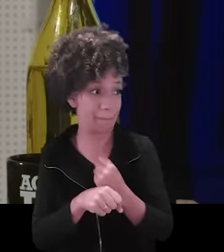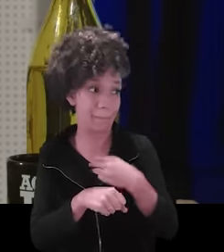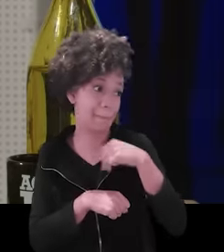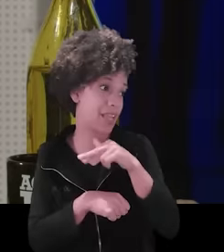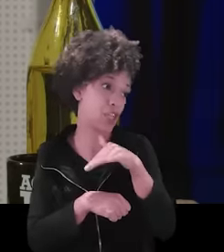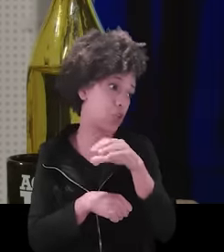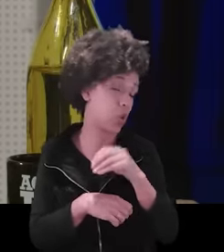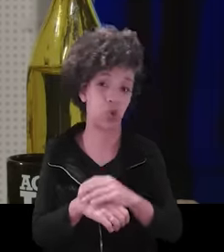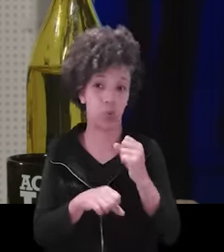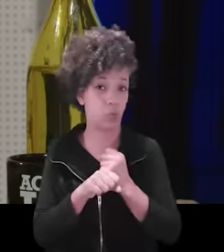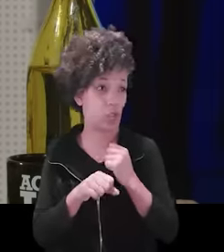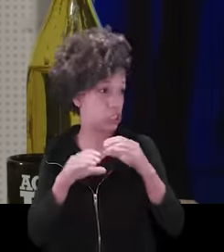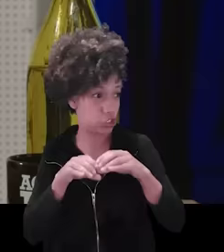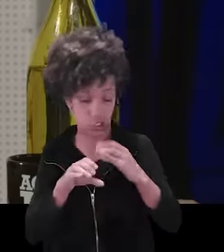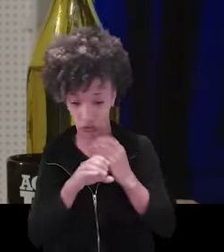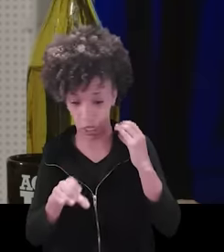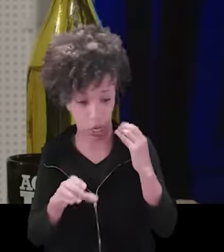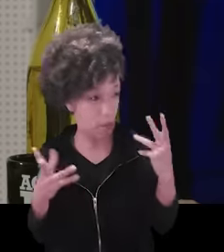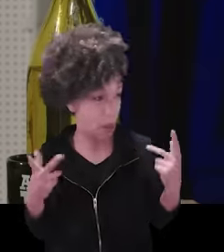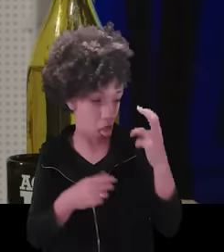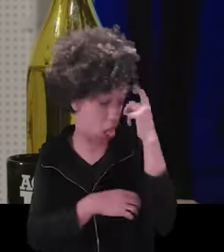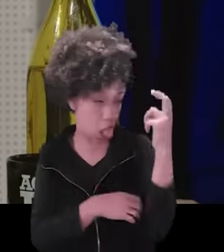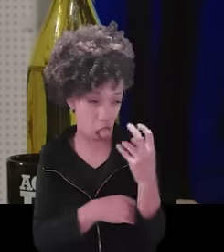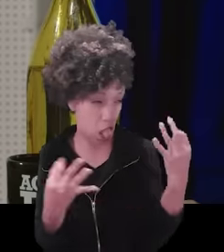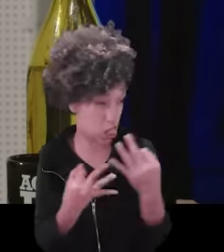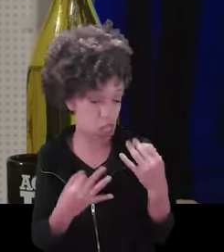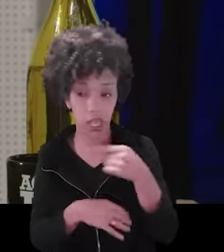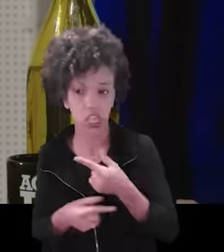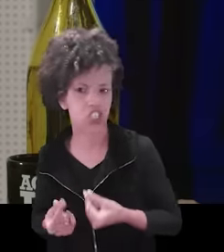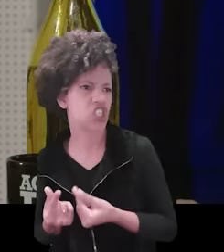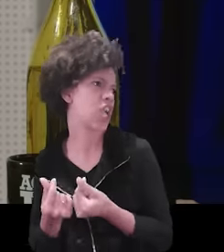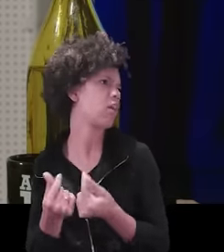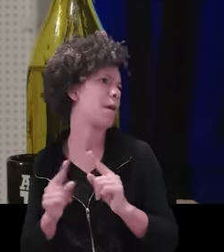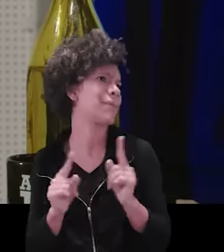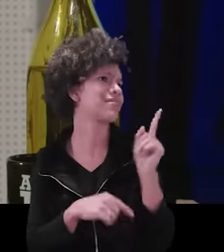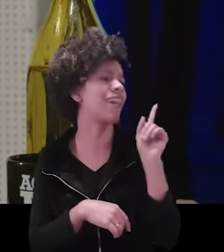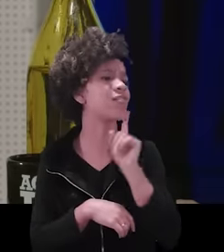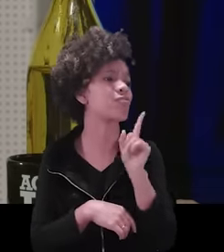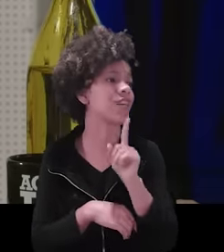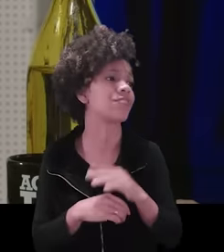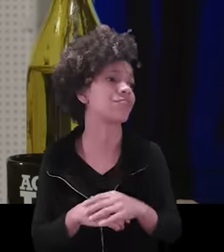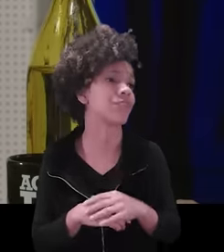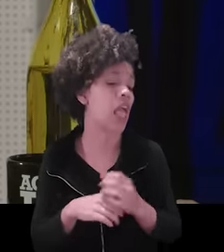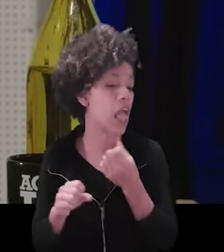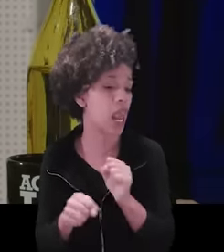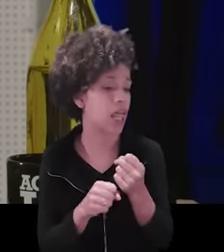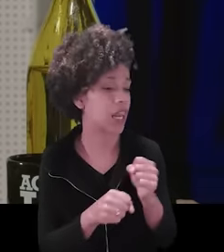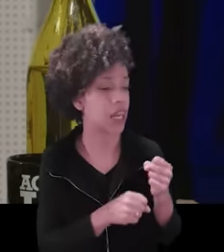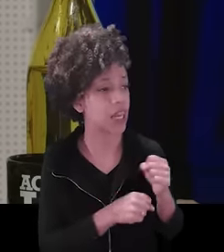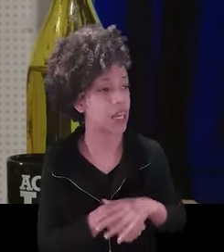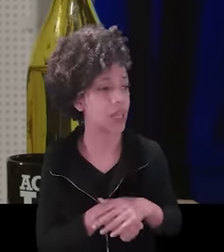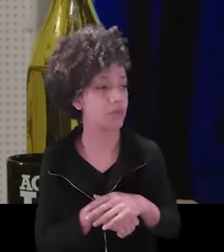Engenheiros mecatrônicos aqueles cara que brilhante super né que aqui ganhava muito dinheiro que lá limpa o